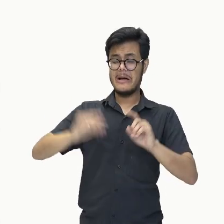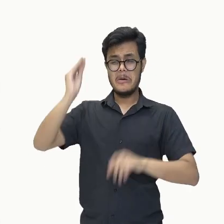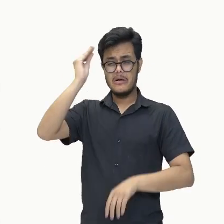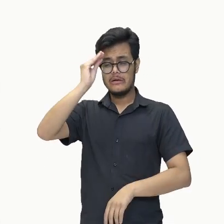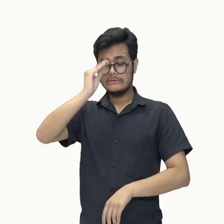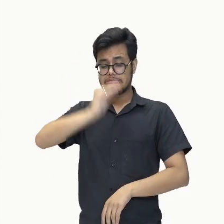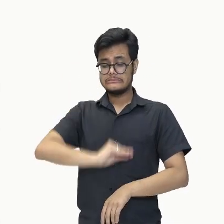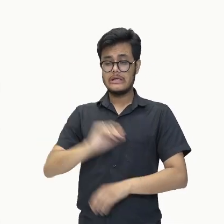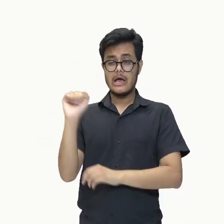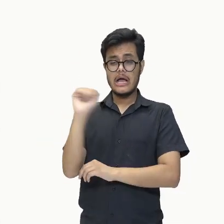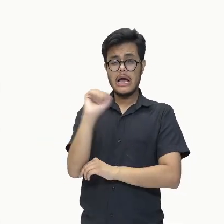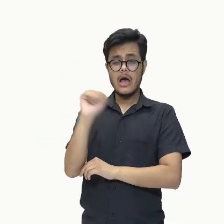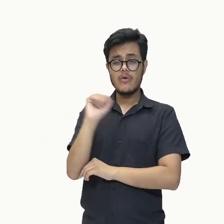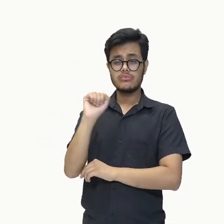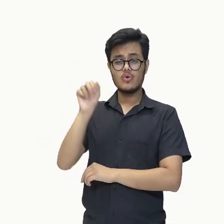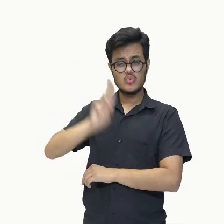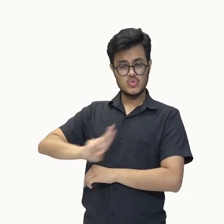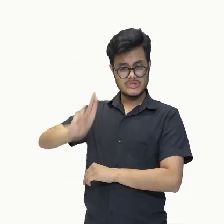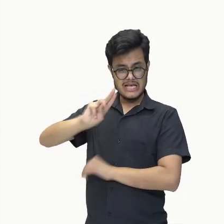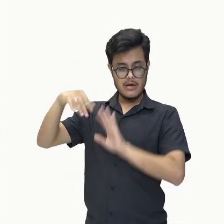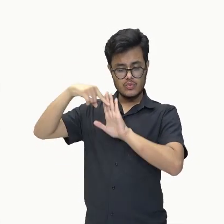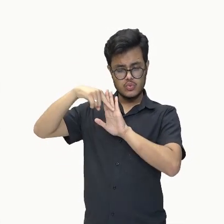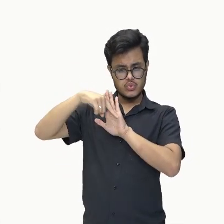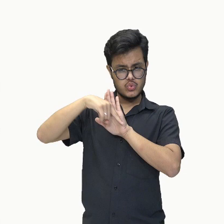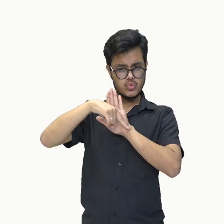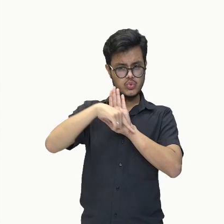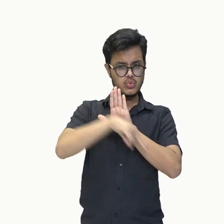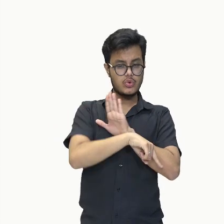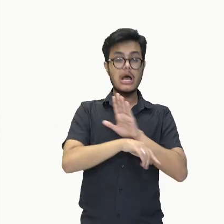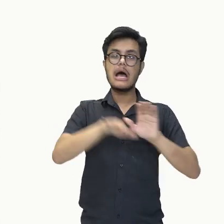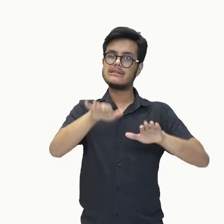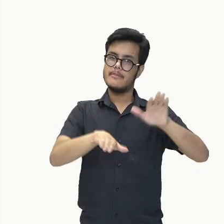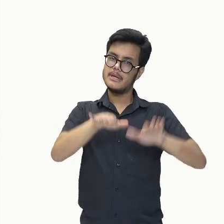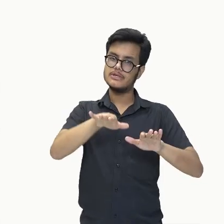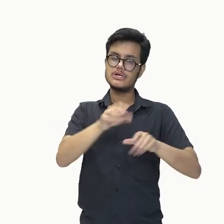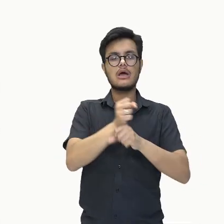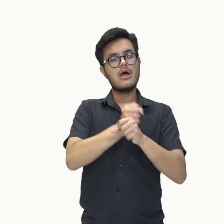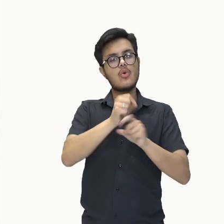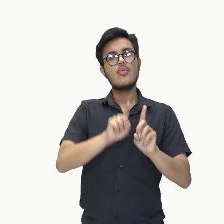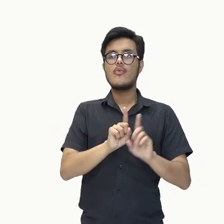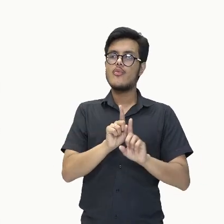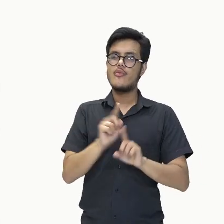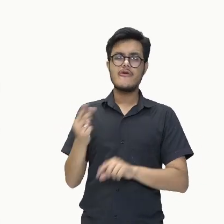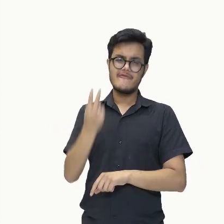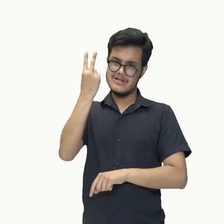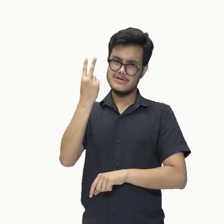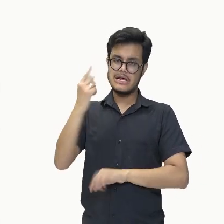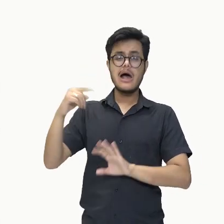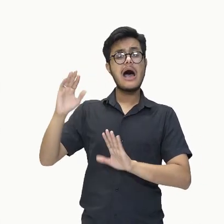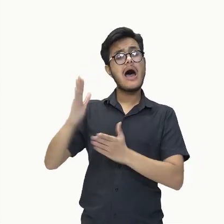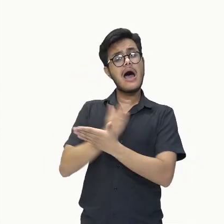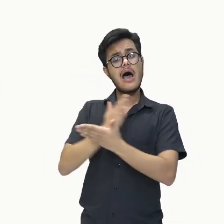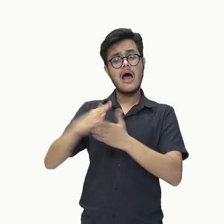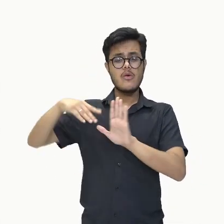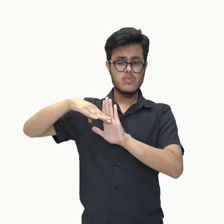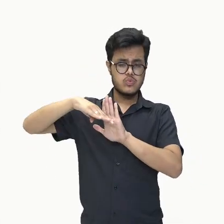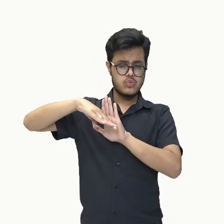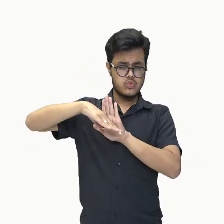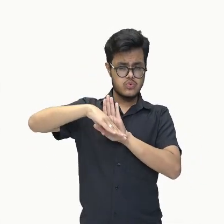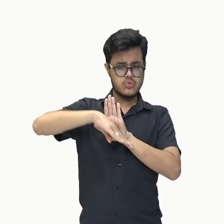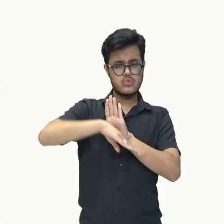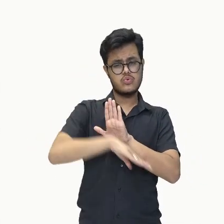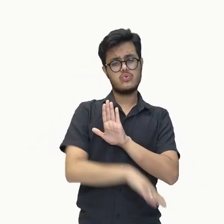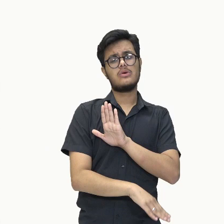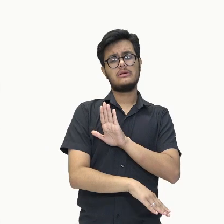passa, tem determinados bens que são valorizados e outros que são depreciados, que vão perdendo o